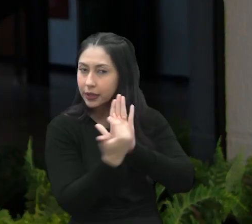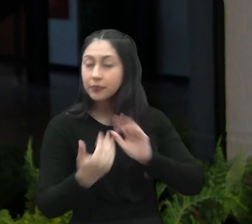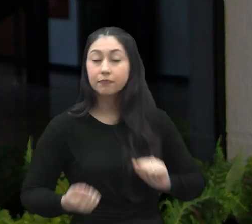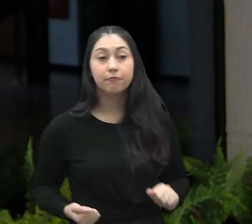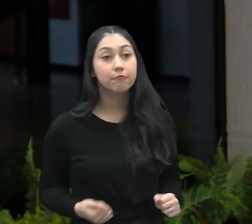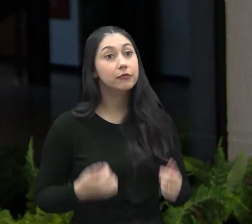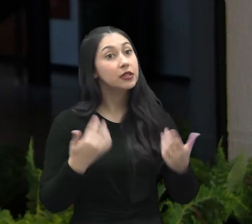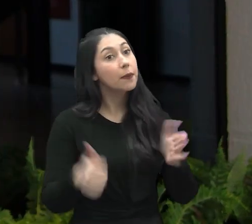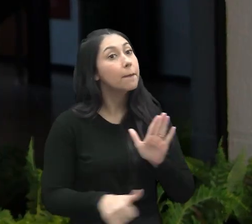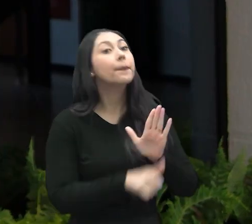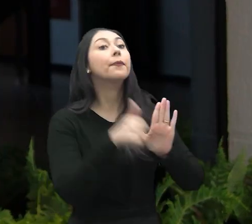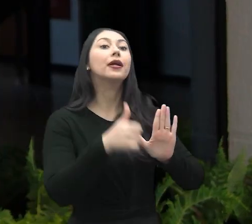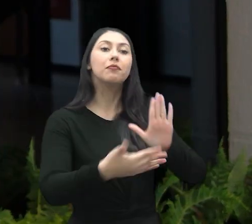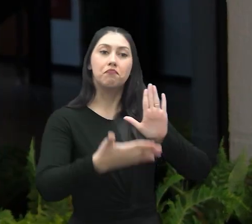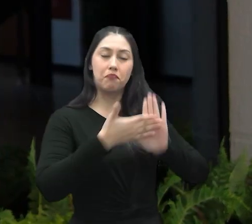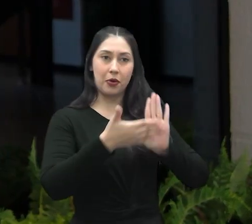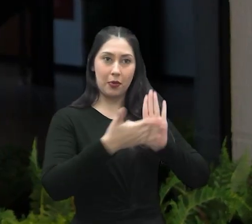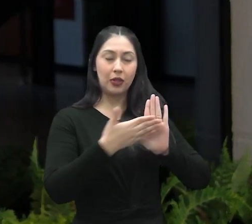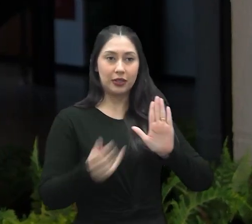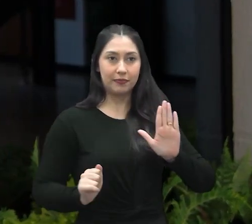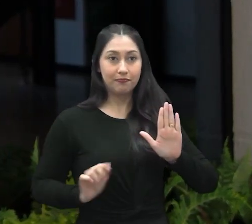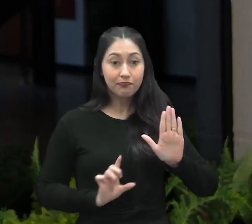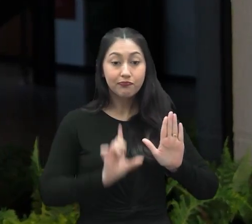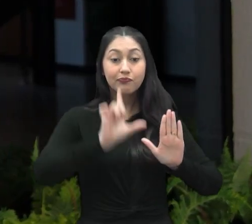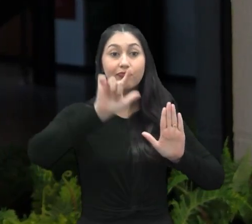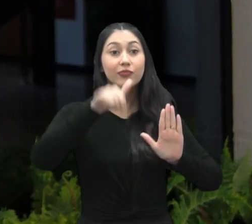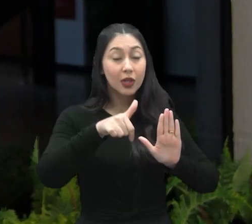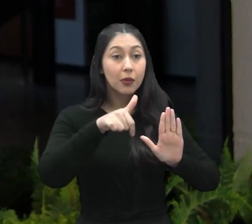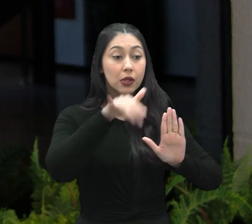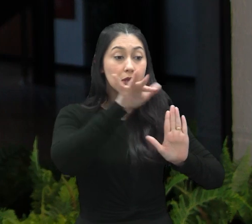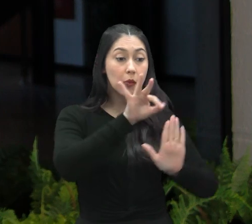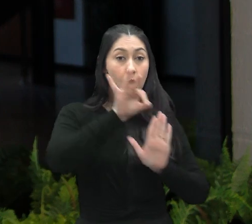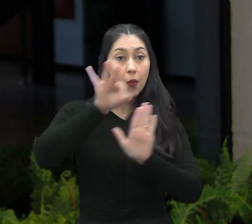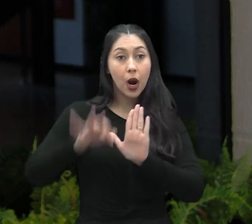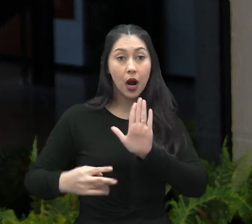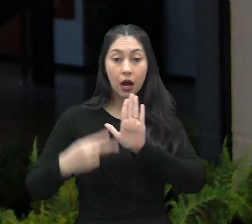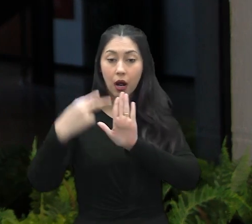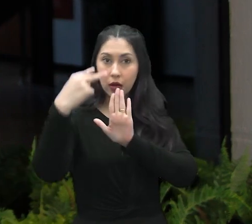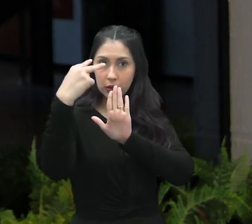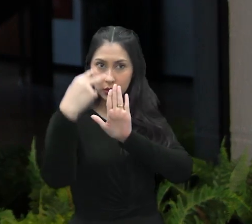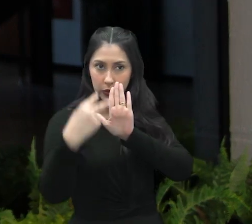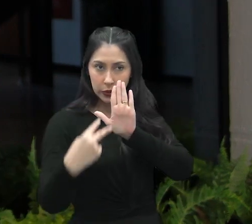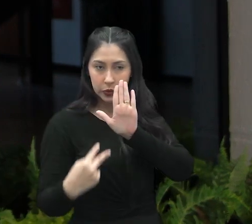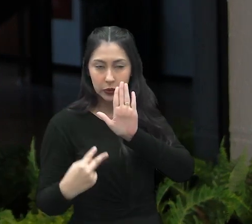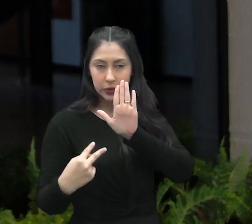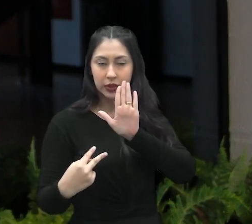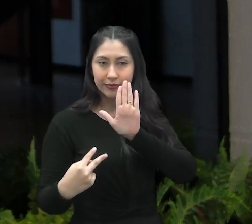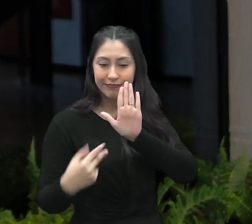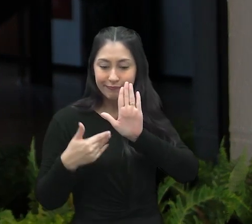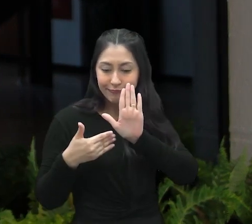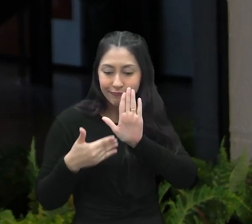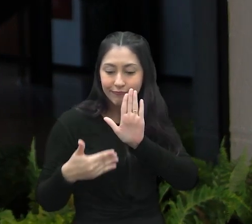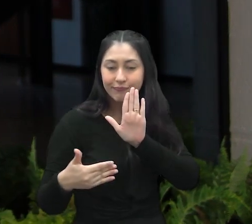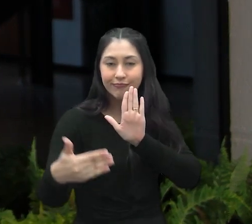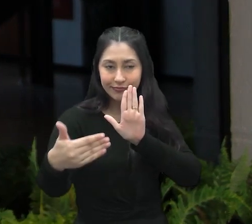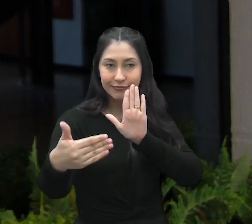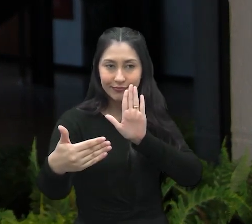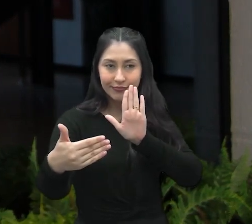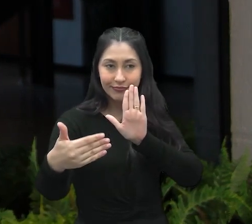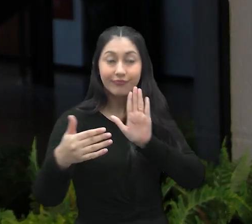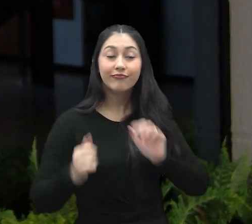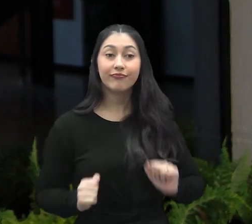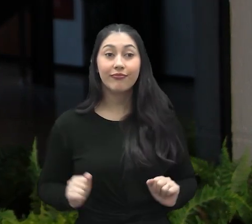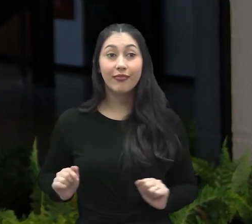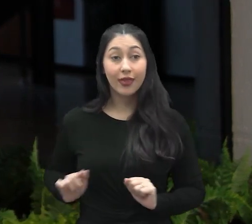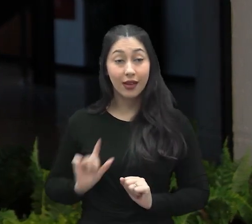Em primeiro lugar, tem a propositura. Depois da propositura, o projeto vai à leitura, é o momento em que ele existe, em que ele inicia sua tramitação